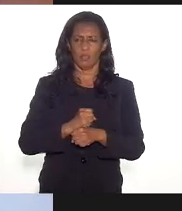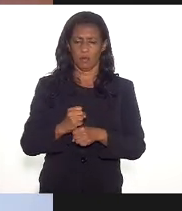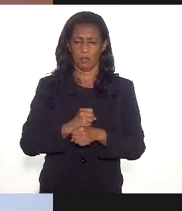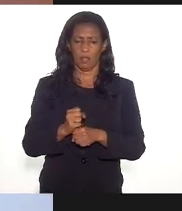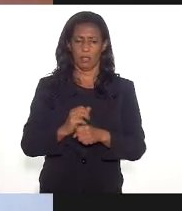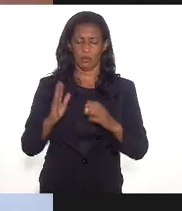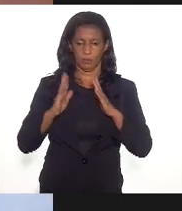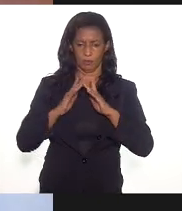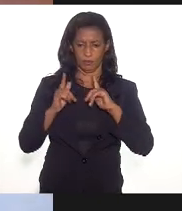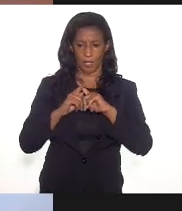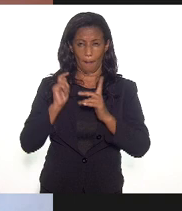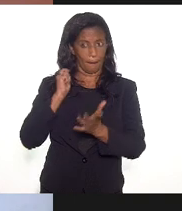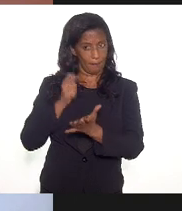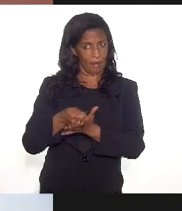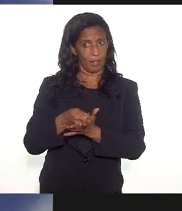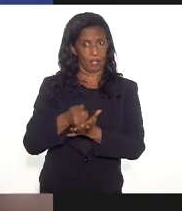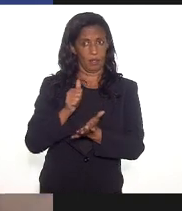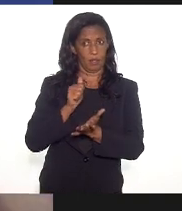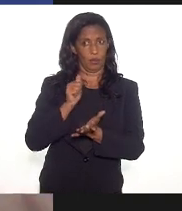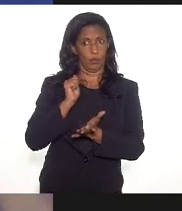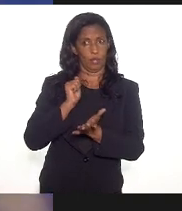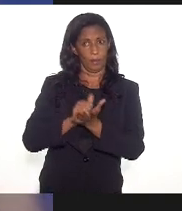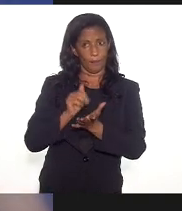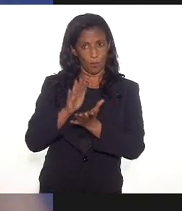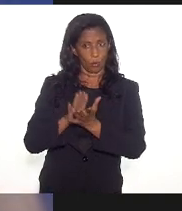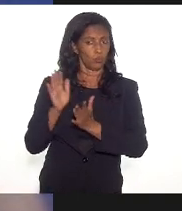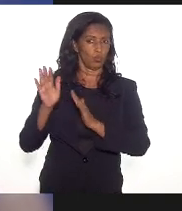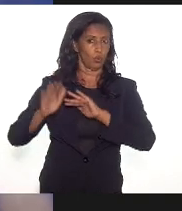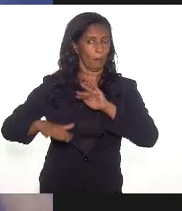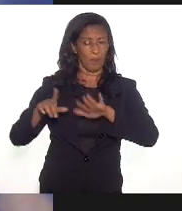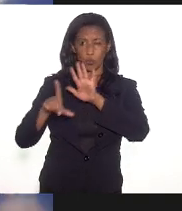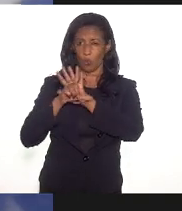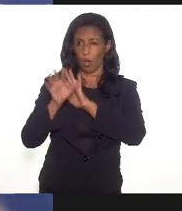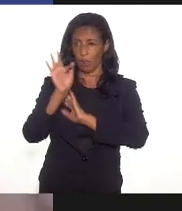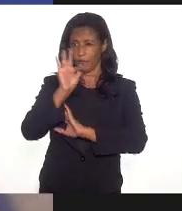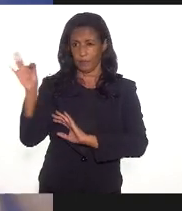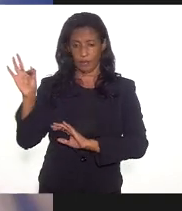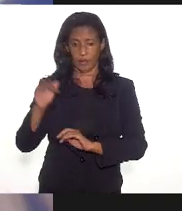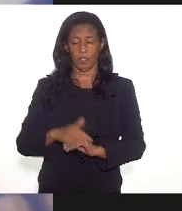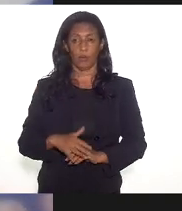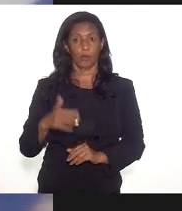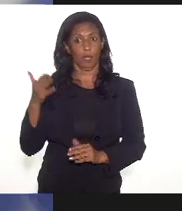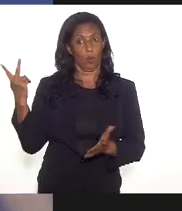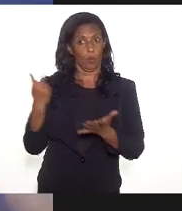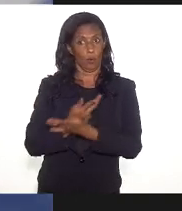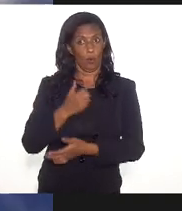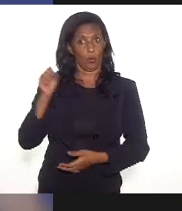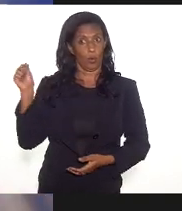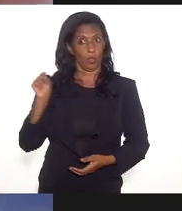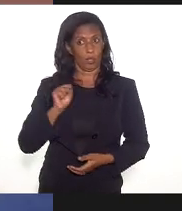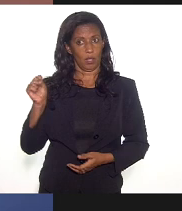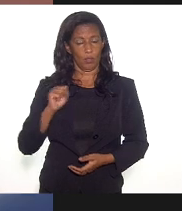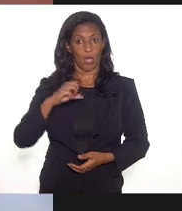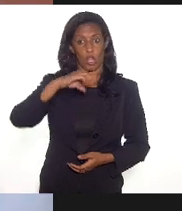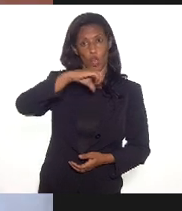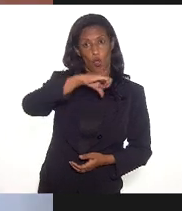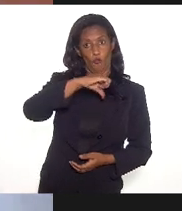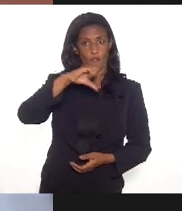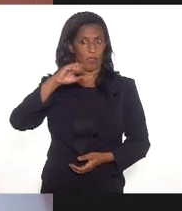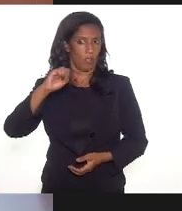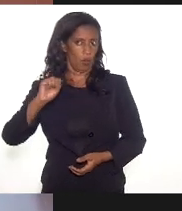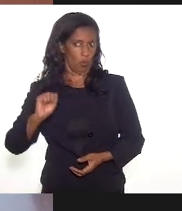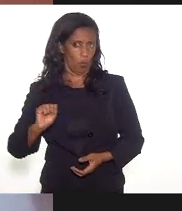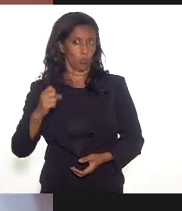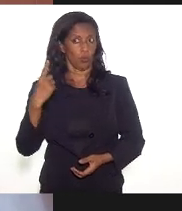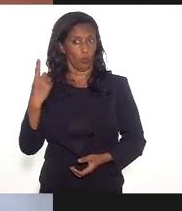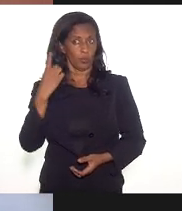estarem pagando imposto, mesmo com a lei federal, que foi em 88, em 98, um